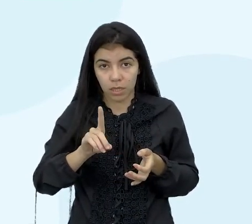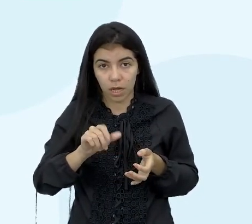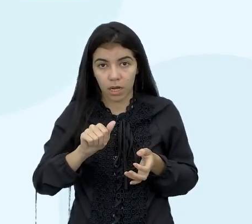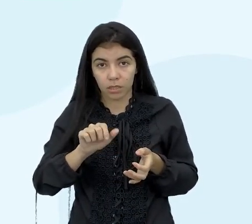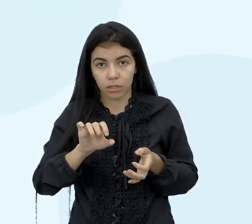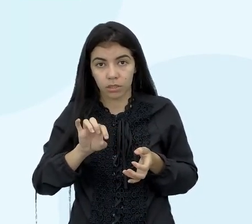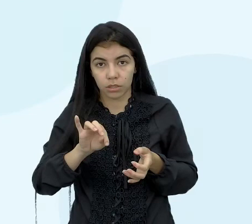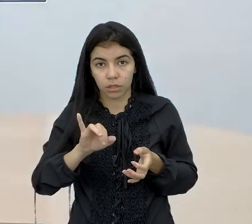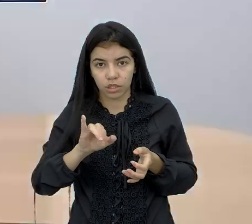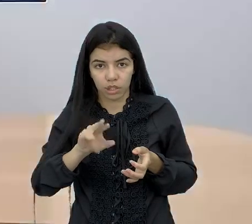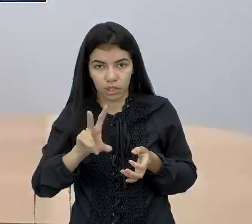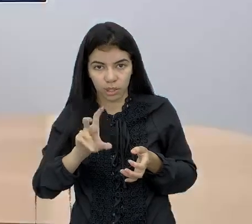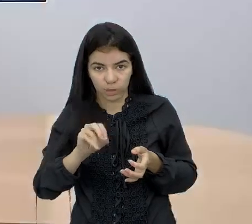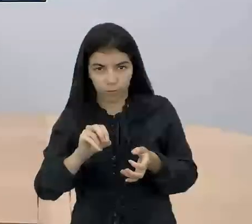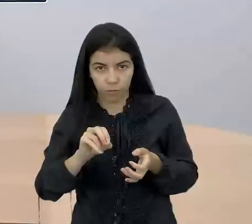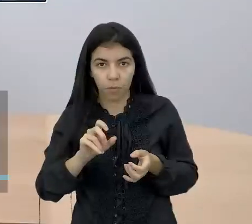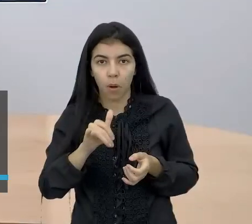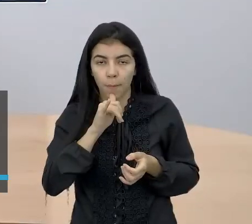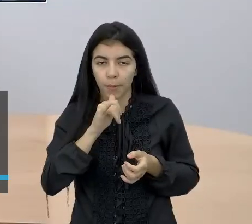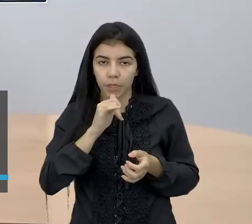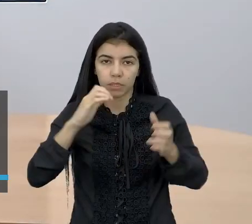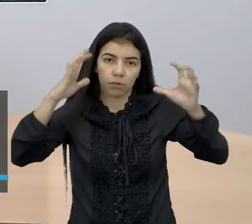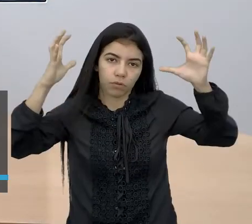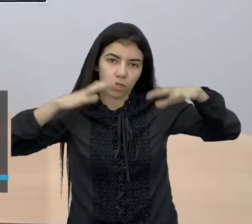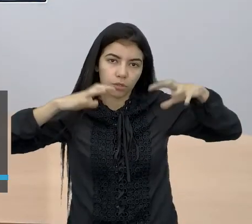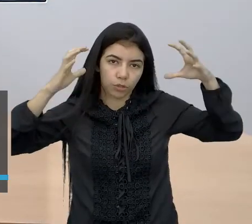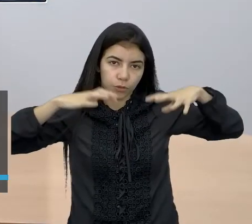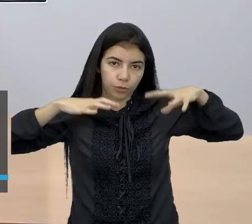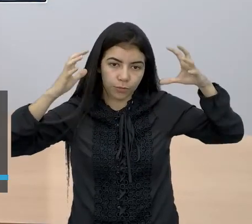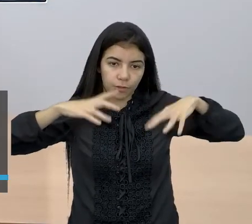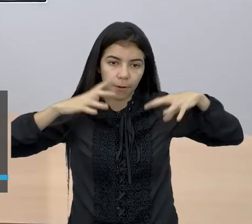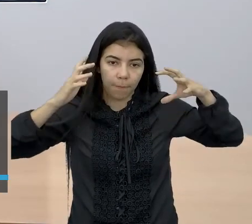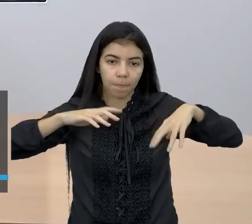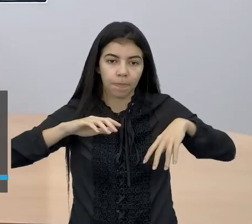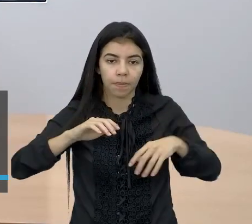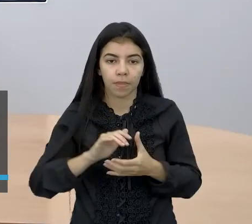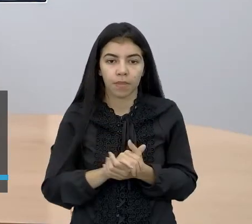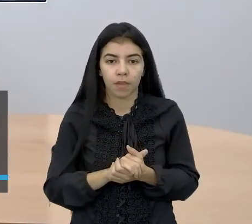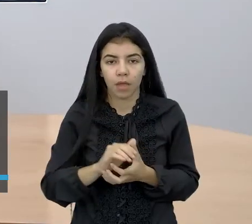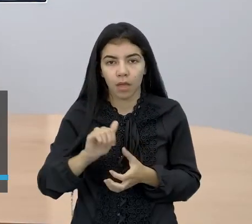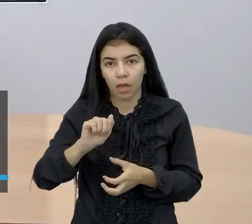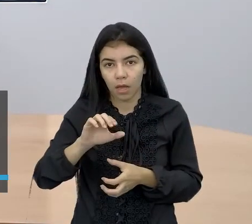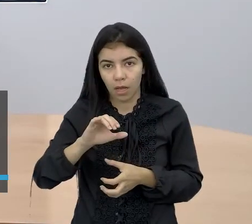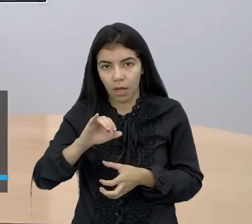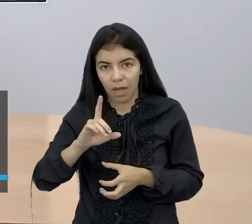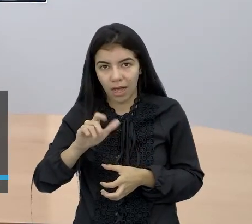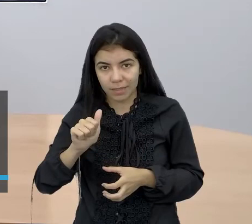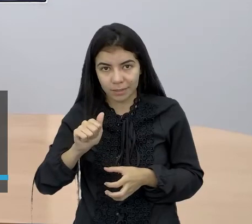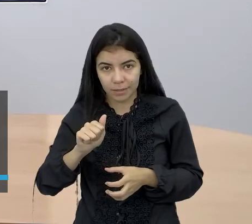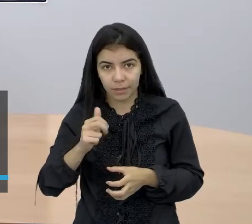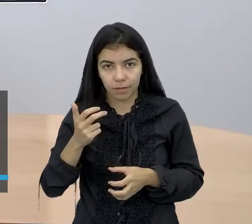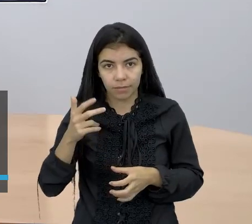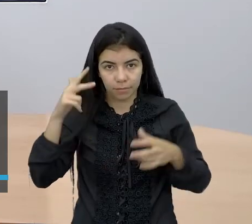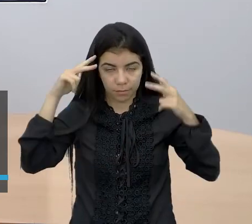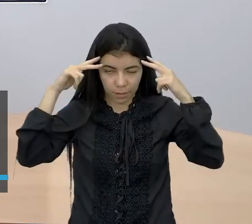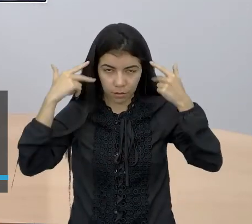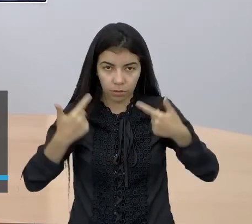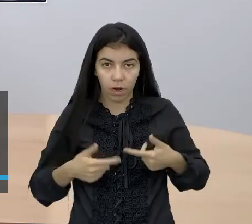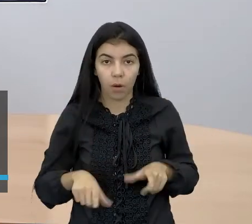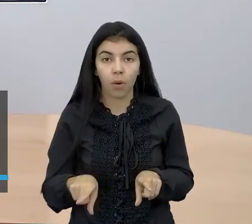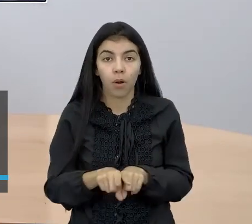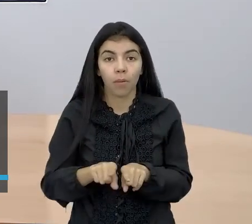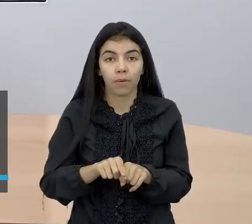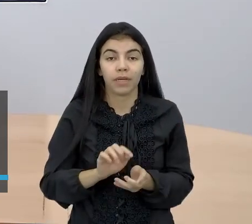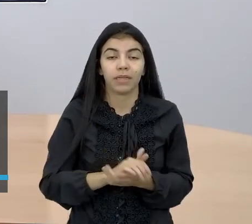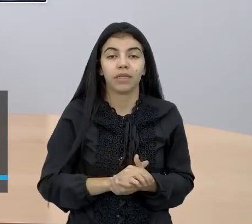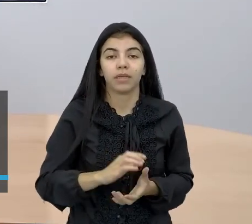dar. Quando você tem processos de chuva, e só lembrando que toda chuva ela é ácida naturalmente, porque você tem gás